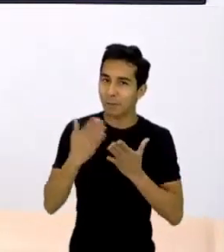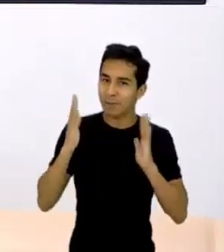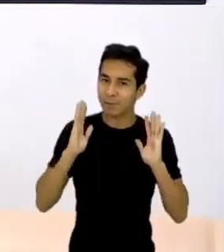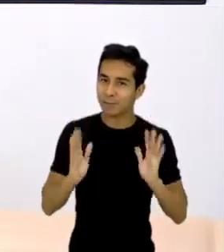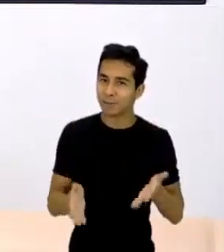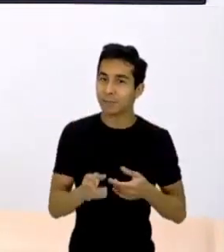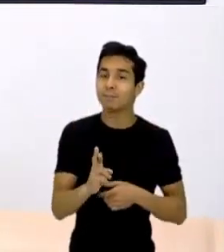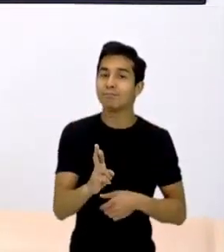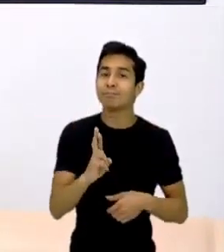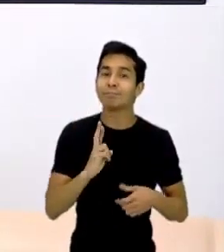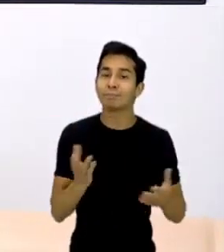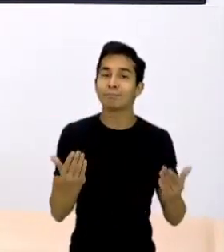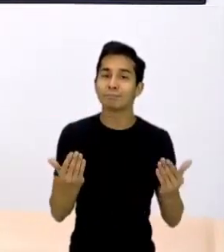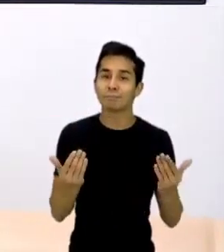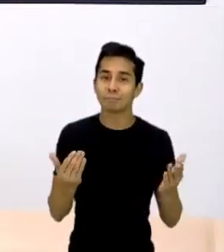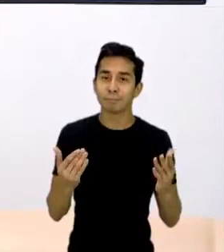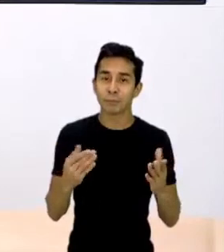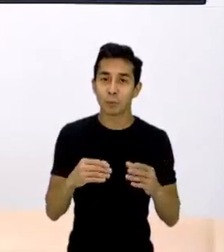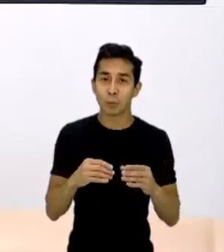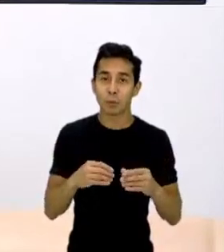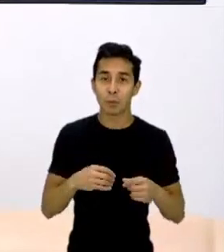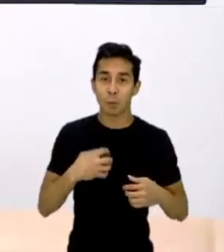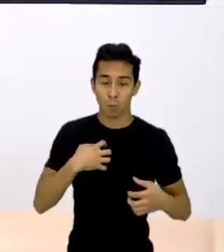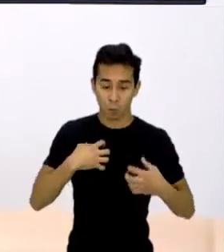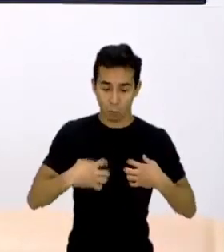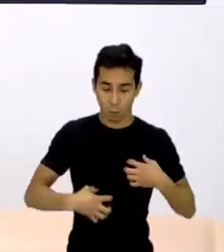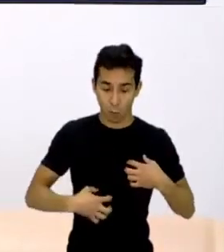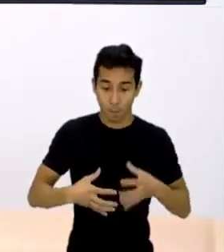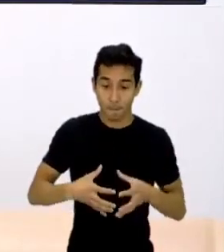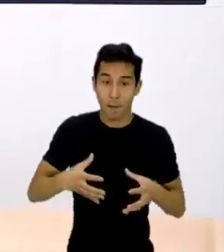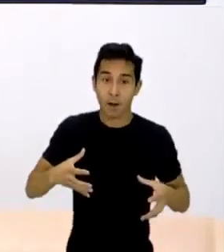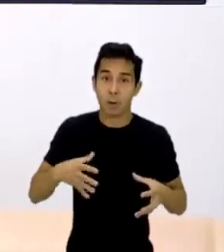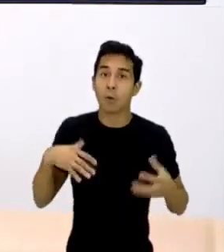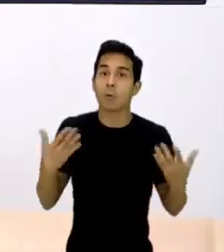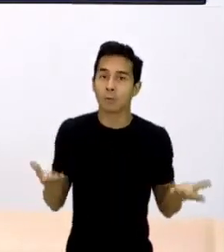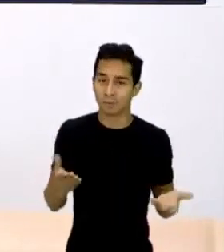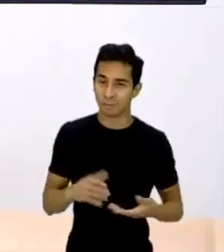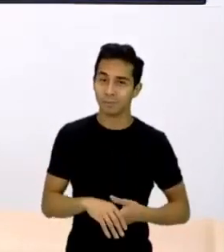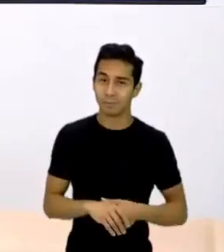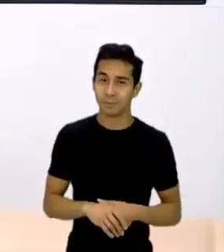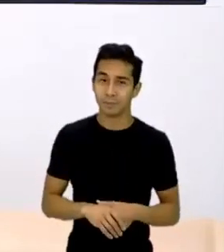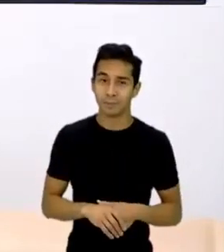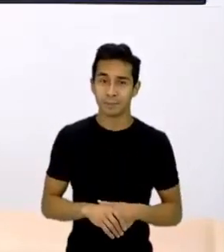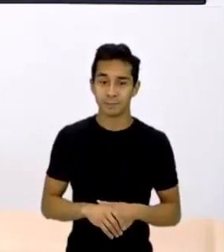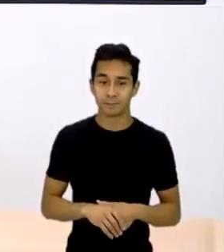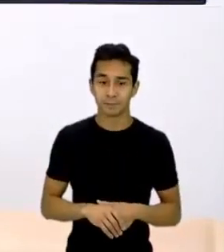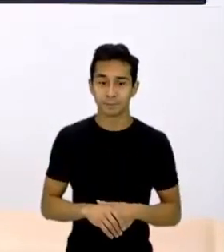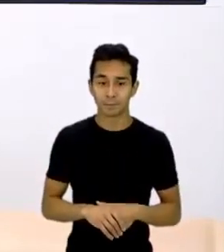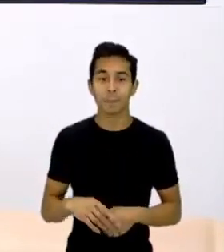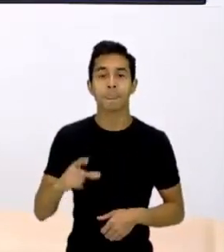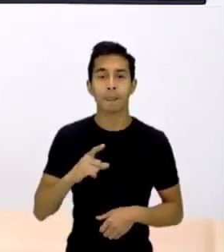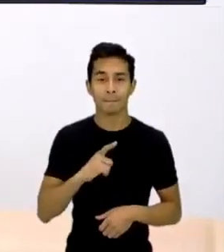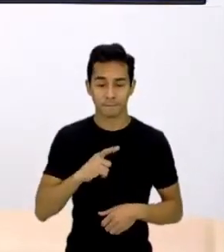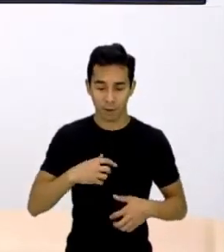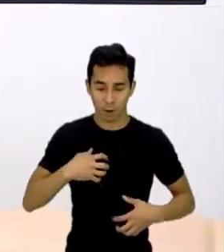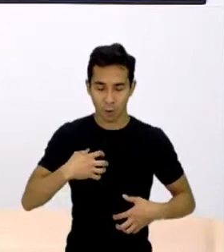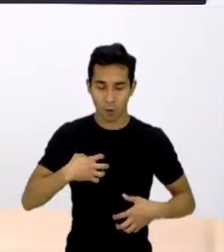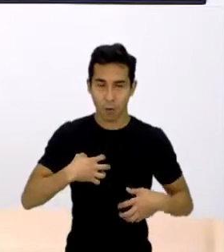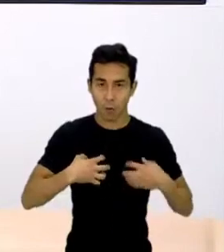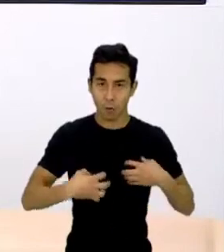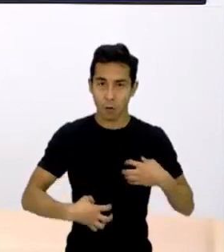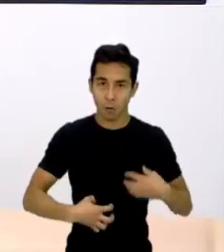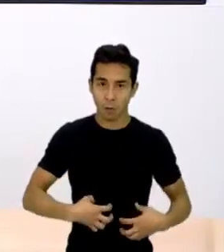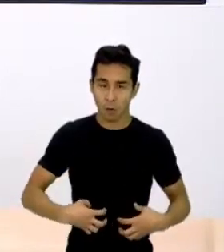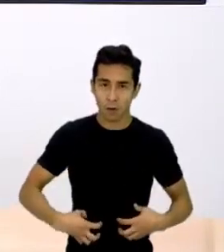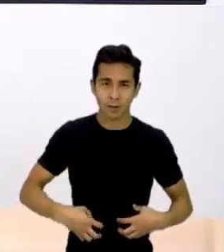me responderem, tá? Bom, depois, né, dos órgãos, a gente vai ter aí vários tipos